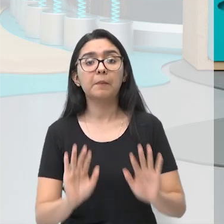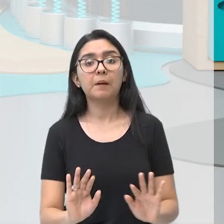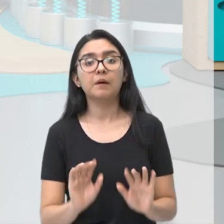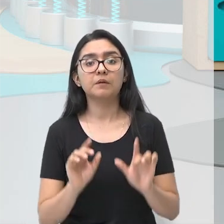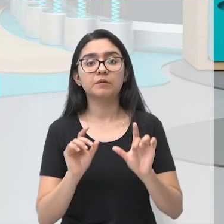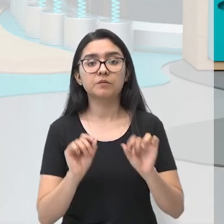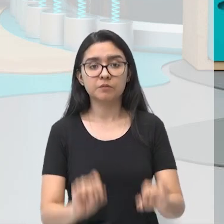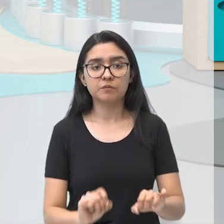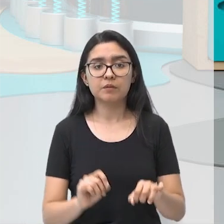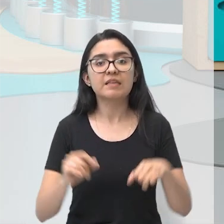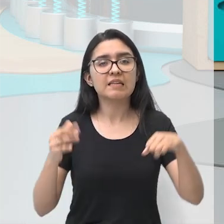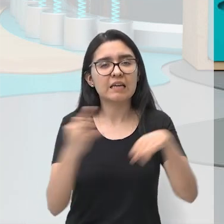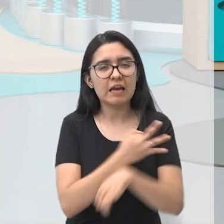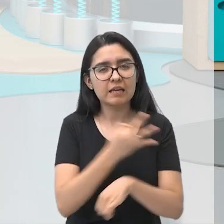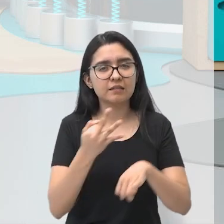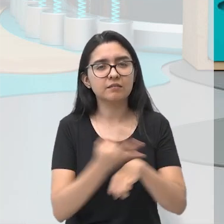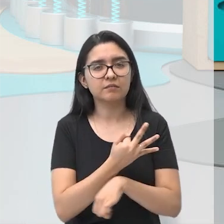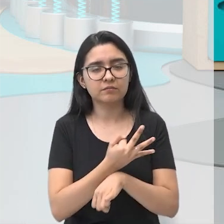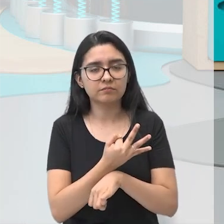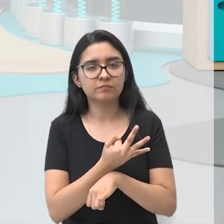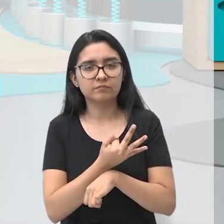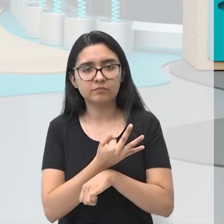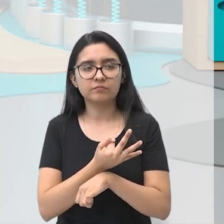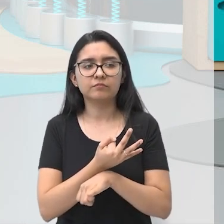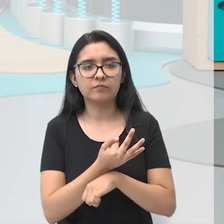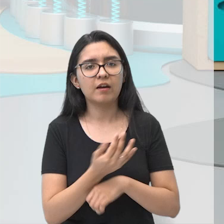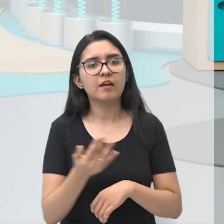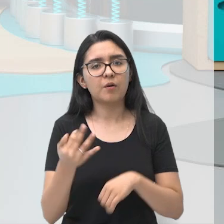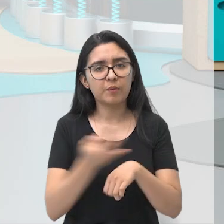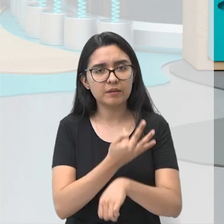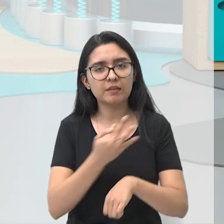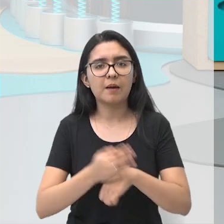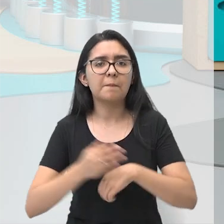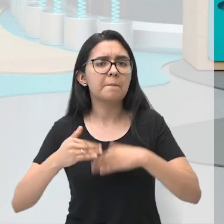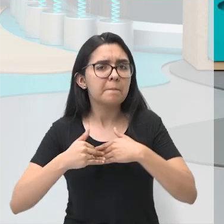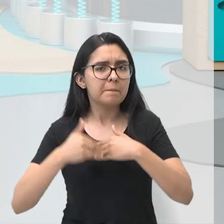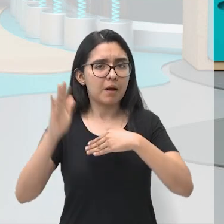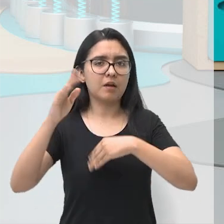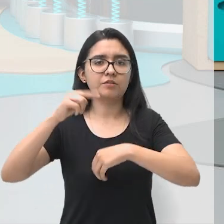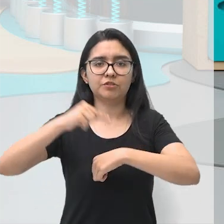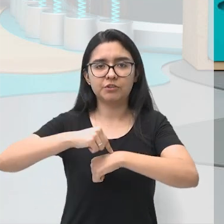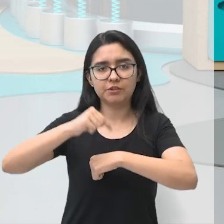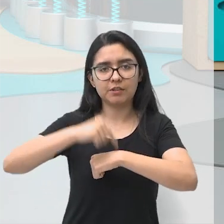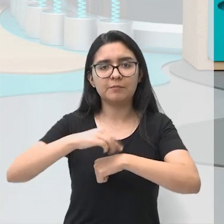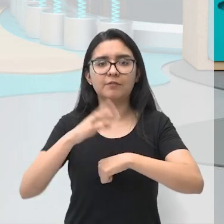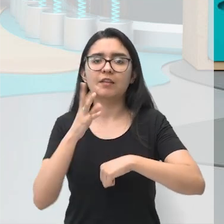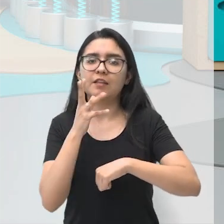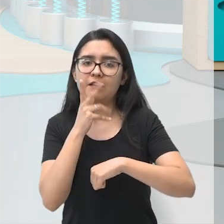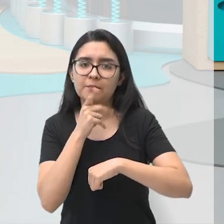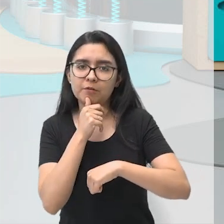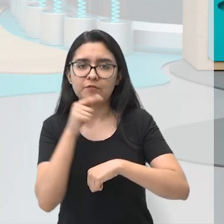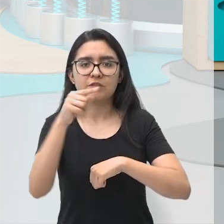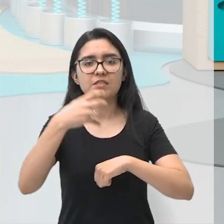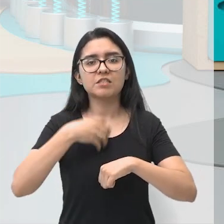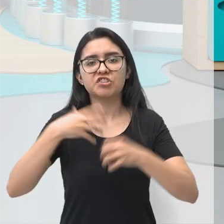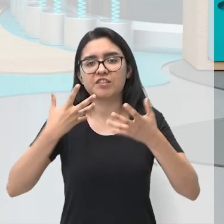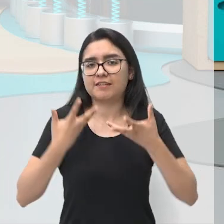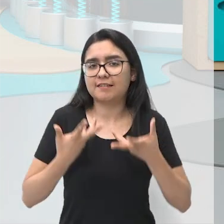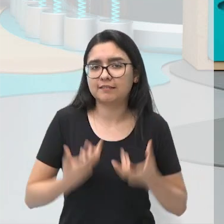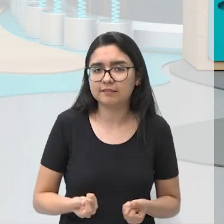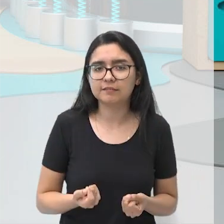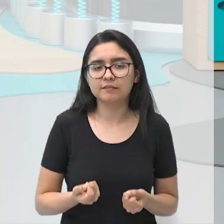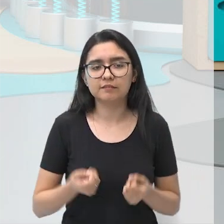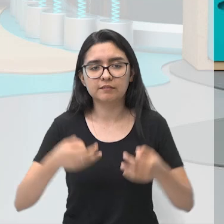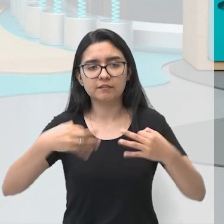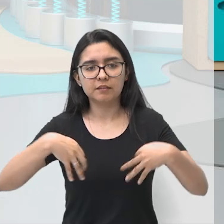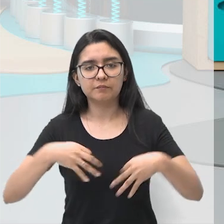Porém, a resistência vai te ajudar a afastar esse tempo aí de cansaço. Vai demorar um pouco mais para você fadigar,